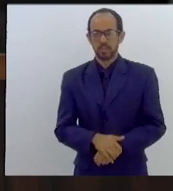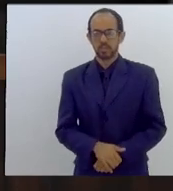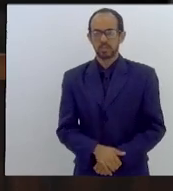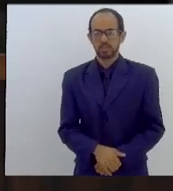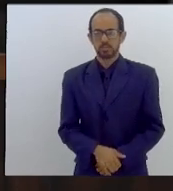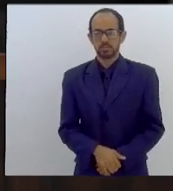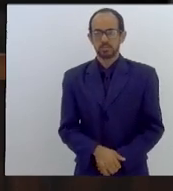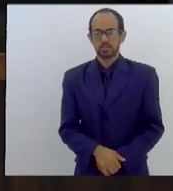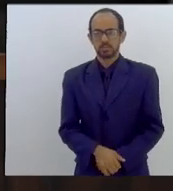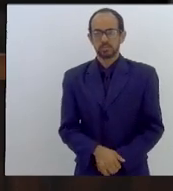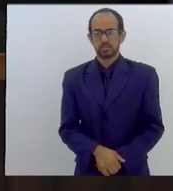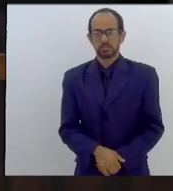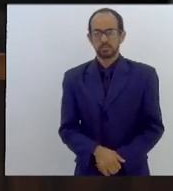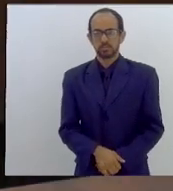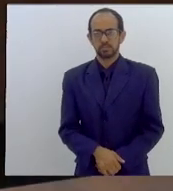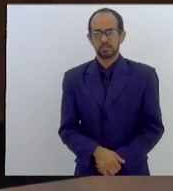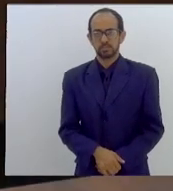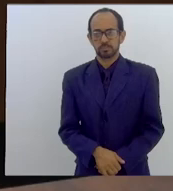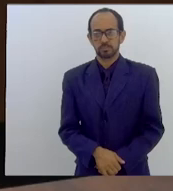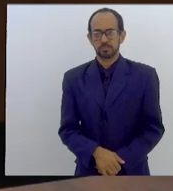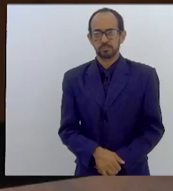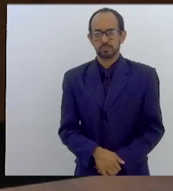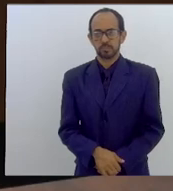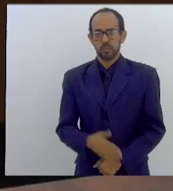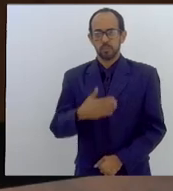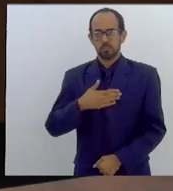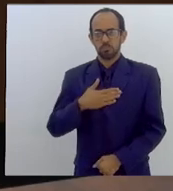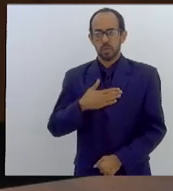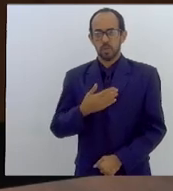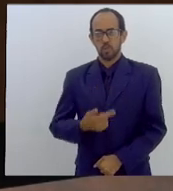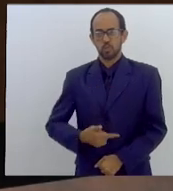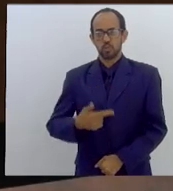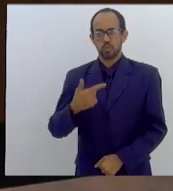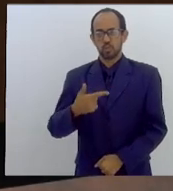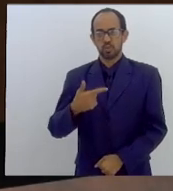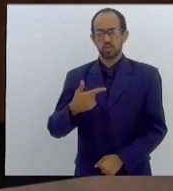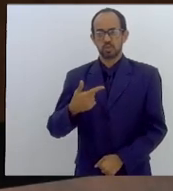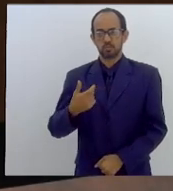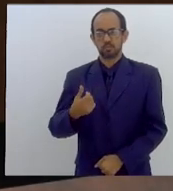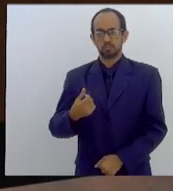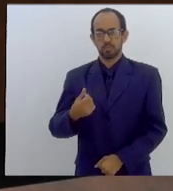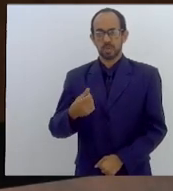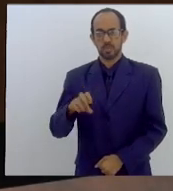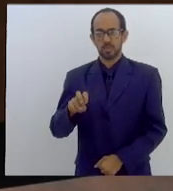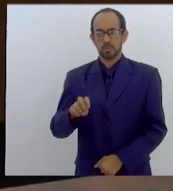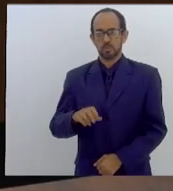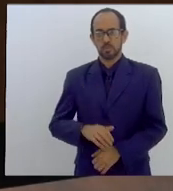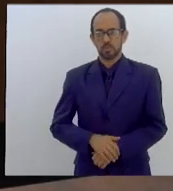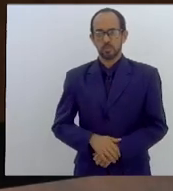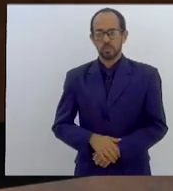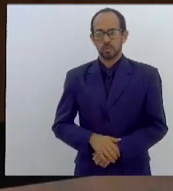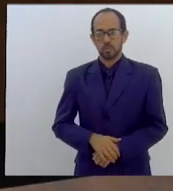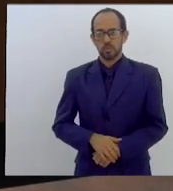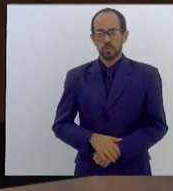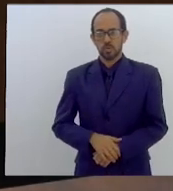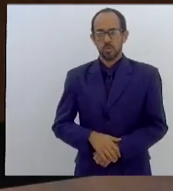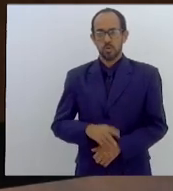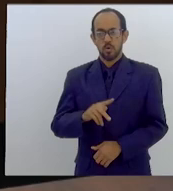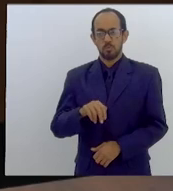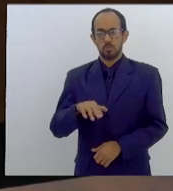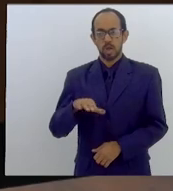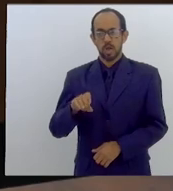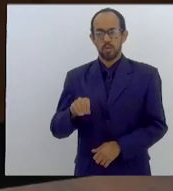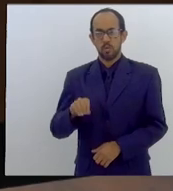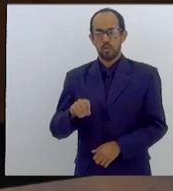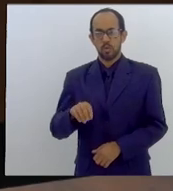E um destaque meu, número 265, como é que fica? Número? Plano plurianual, que é